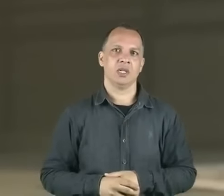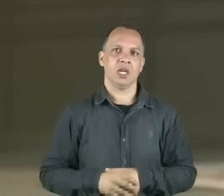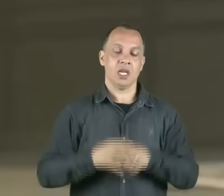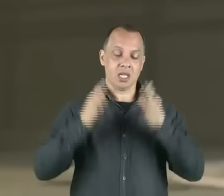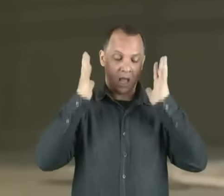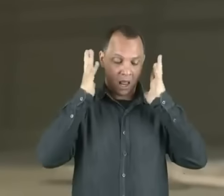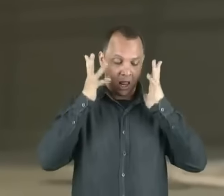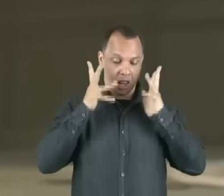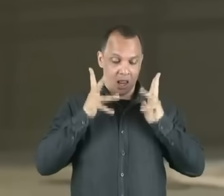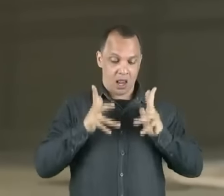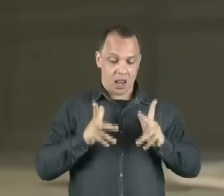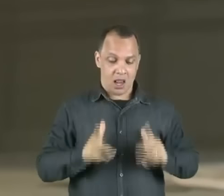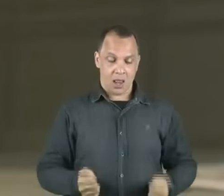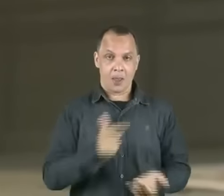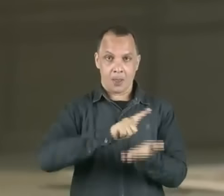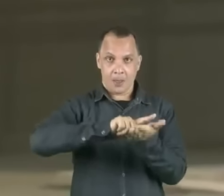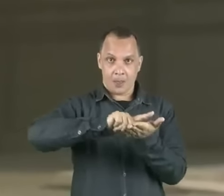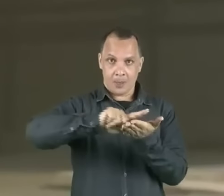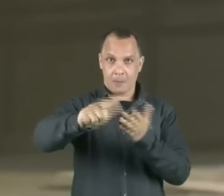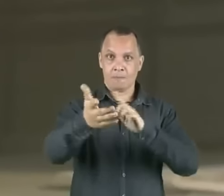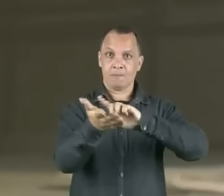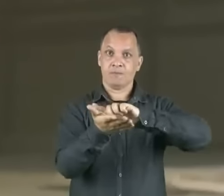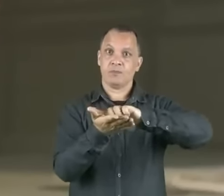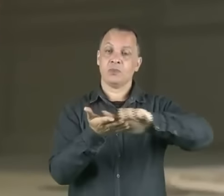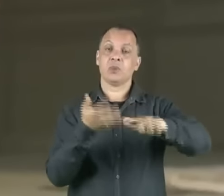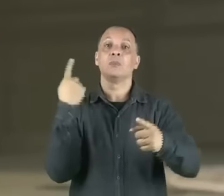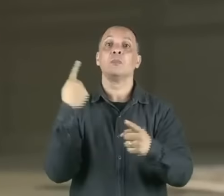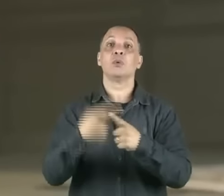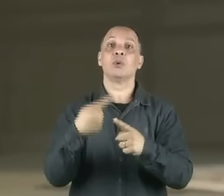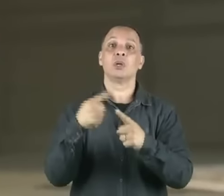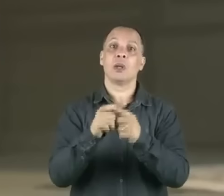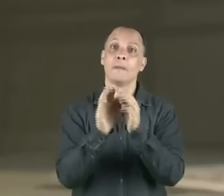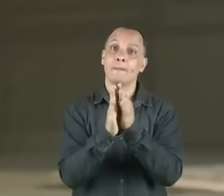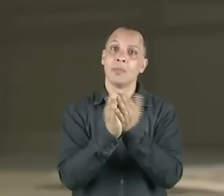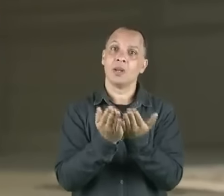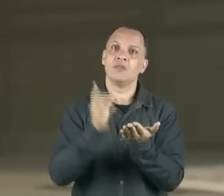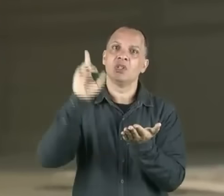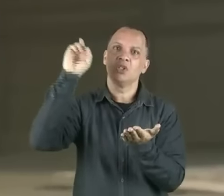a tua palavra é a verdade